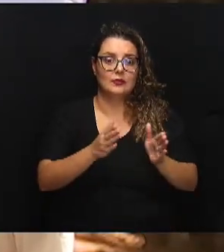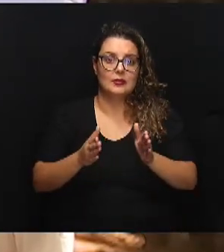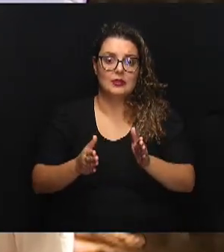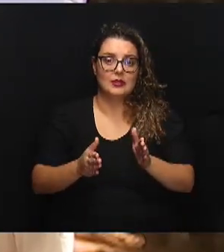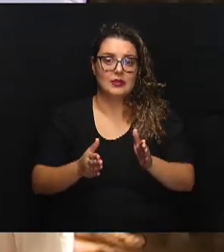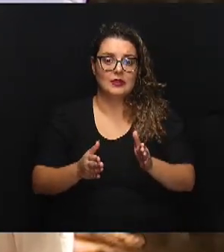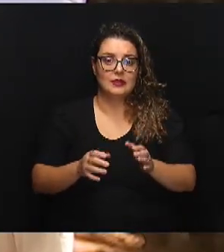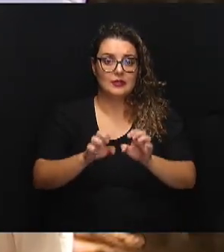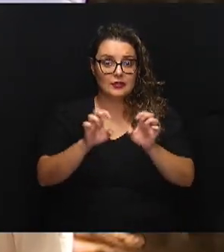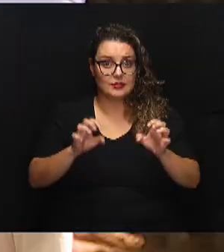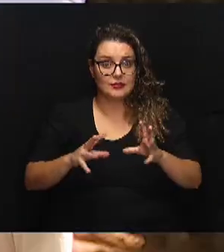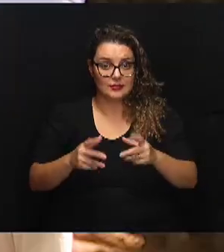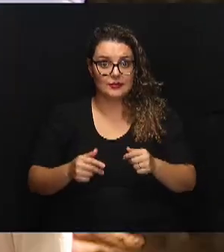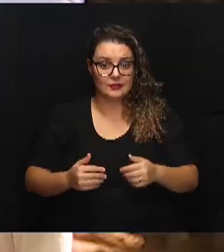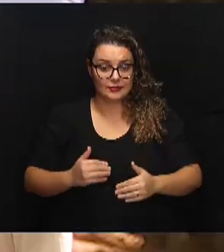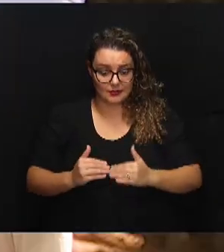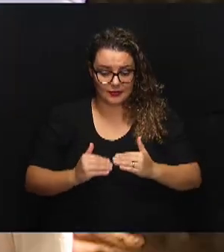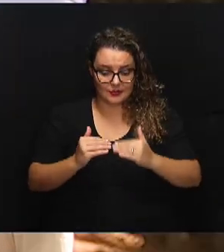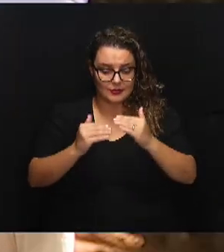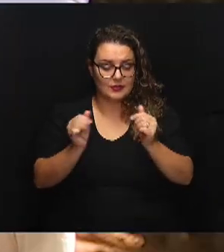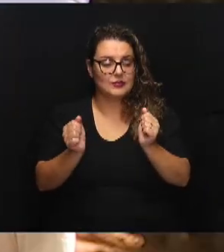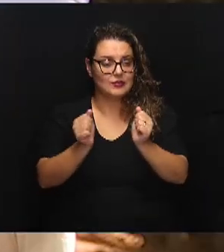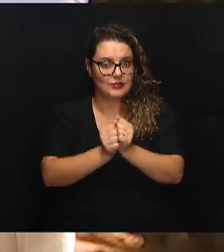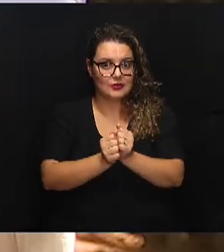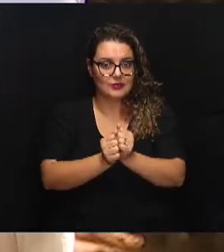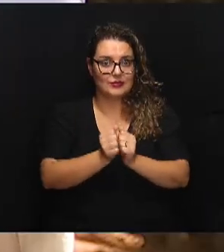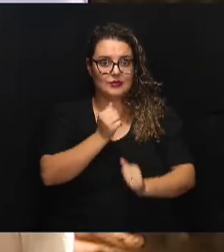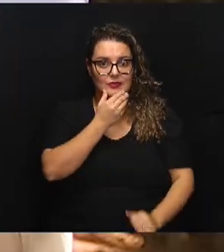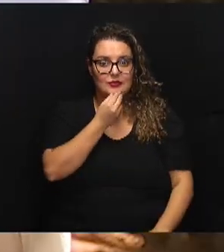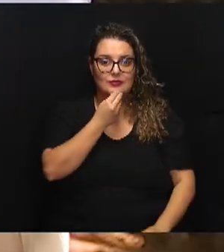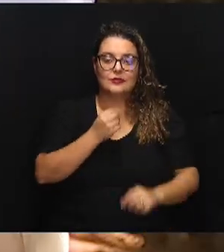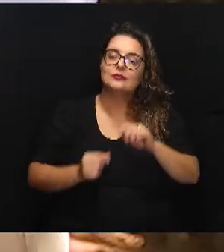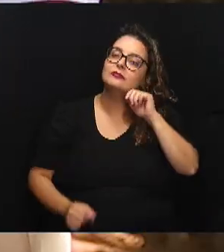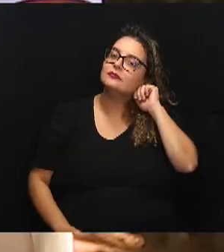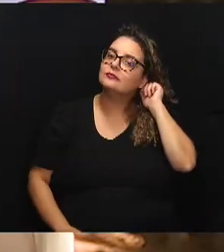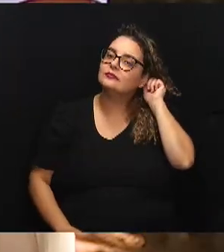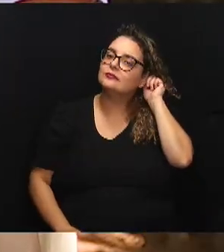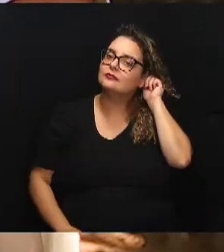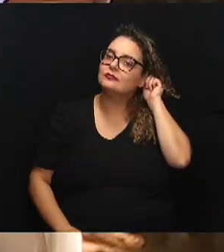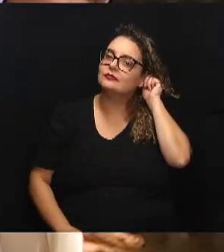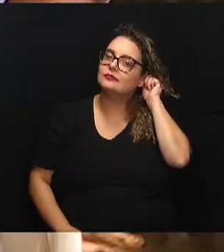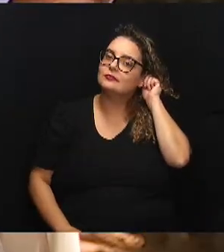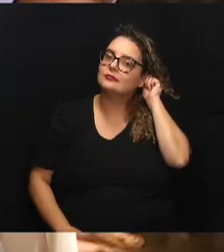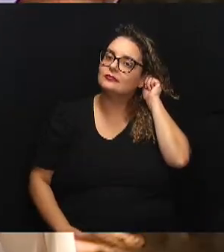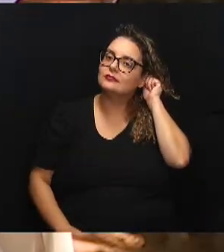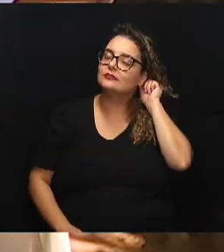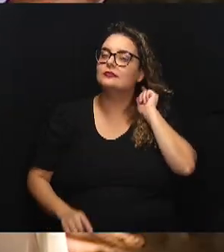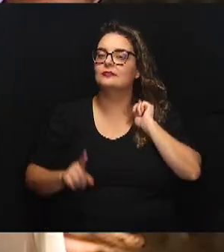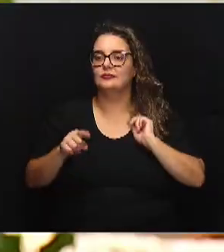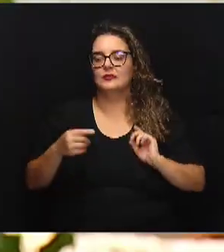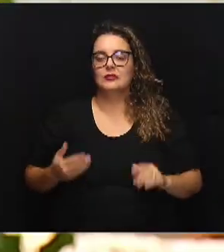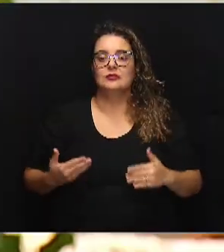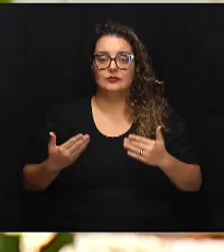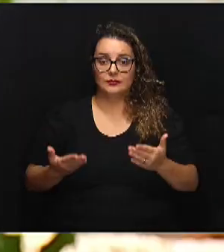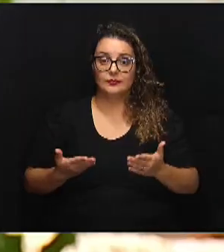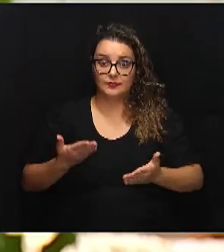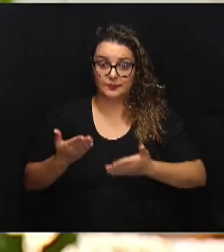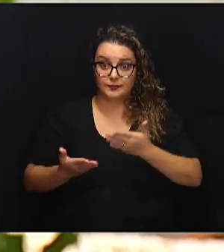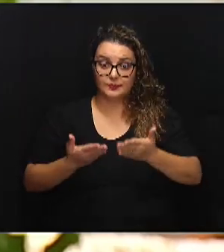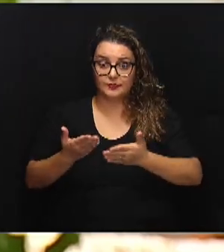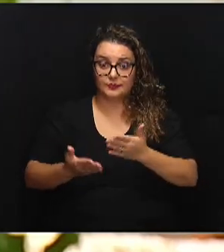vocês conseguiram erguer, né, juntamente com os homens. Pois é, nós oferecemos aqui um